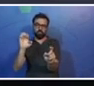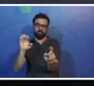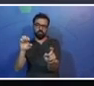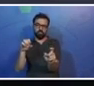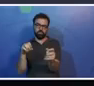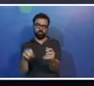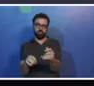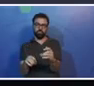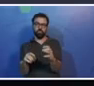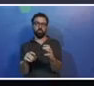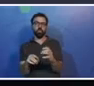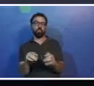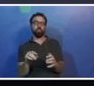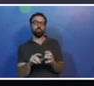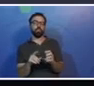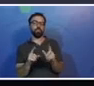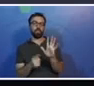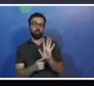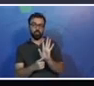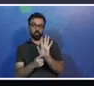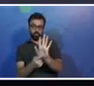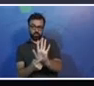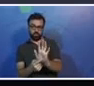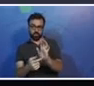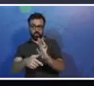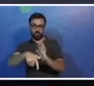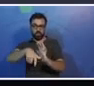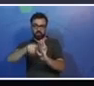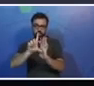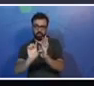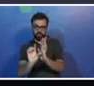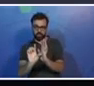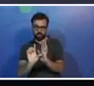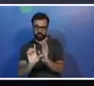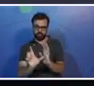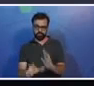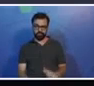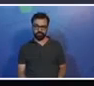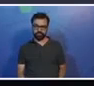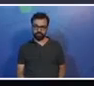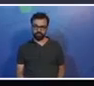anterioridade, o que vem antes. Exemplo,